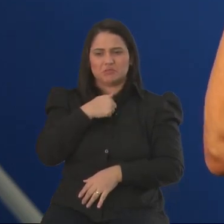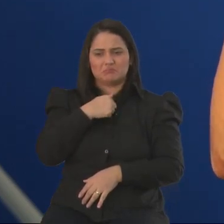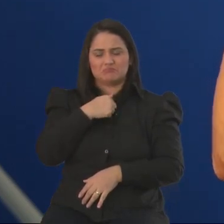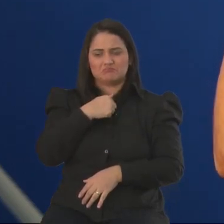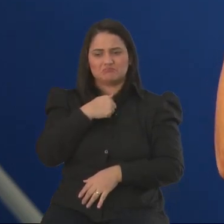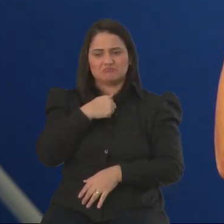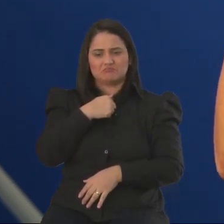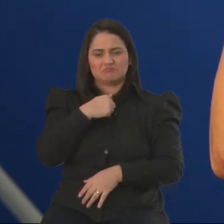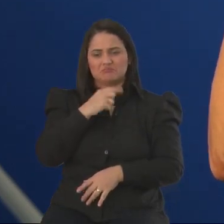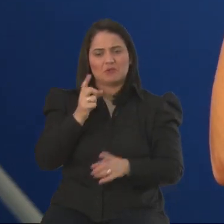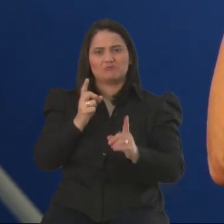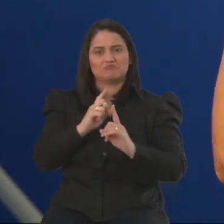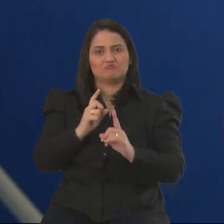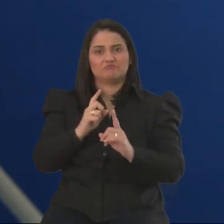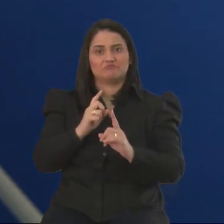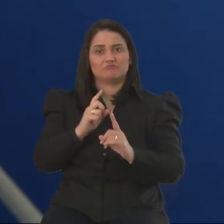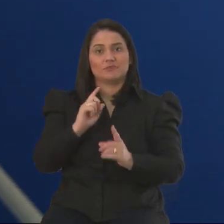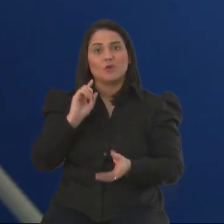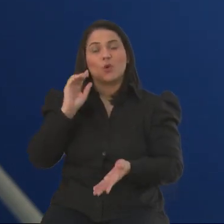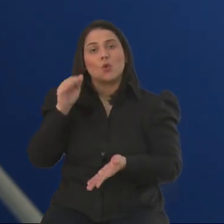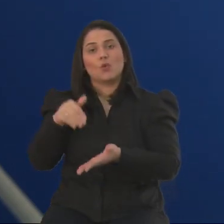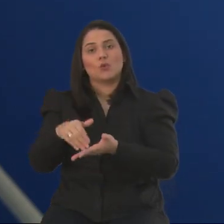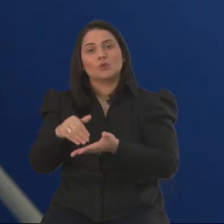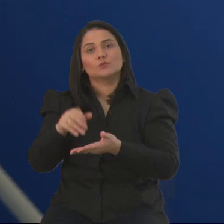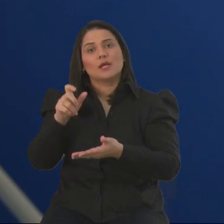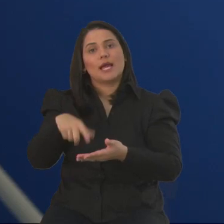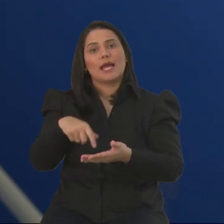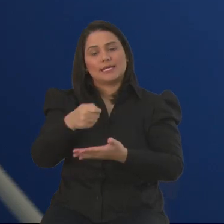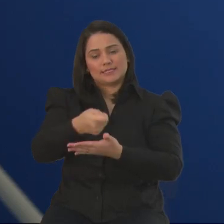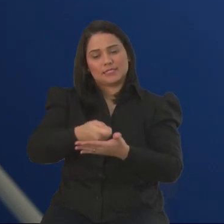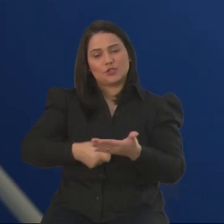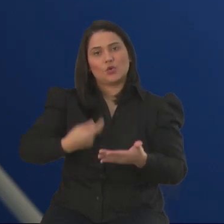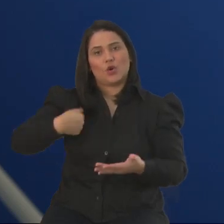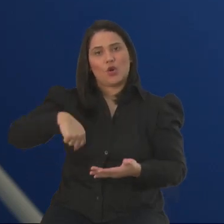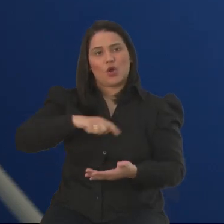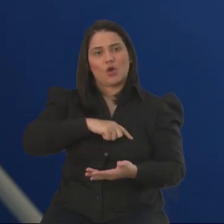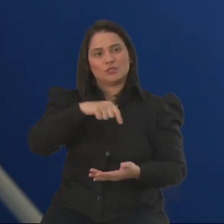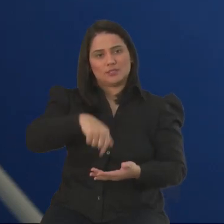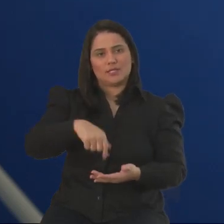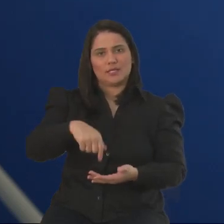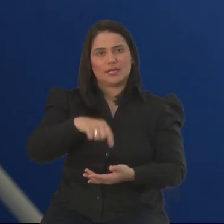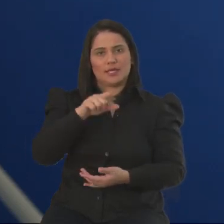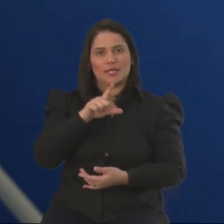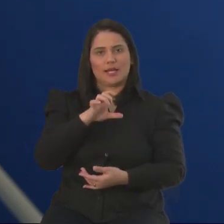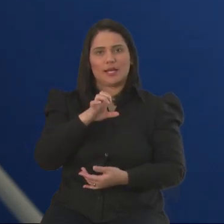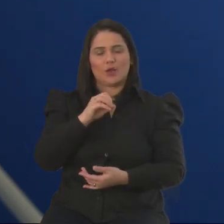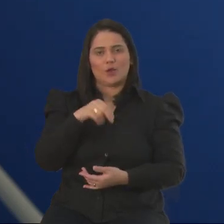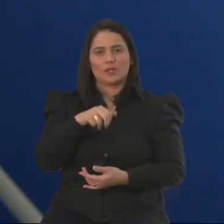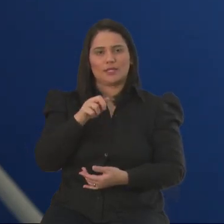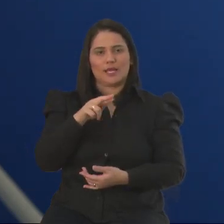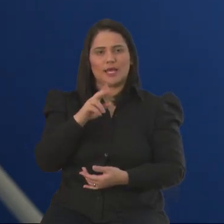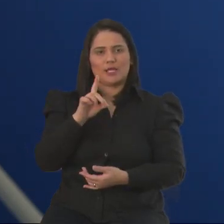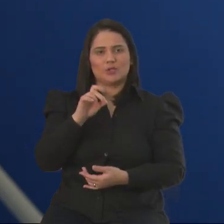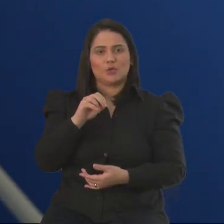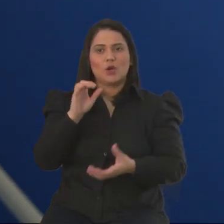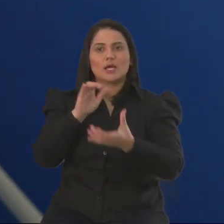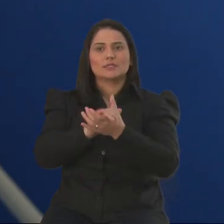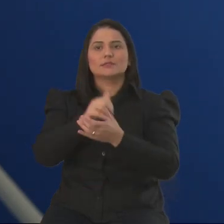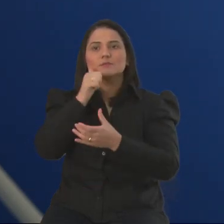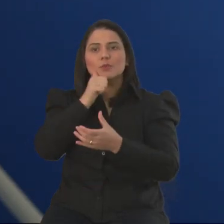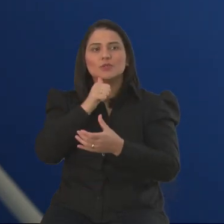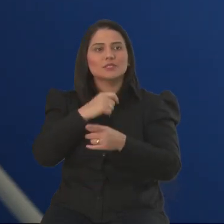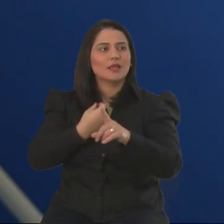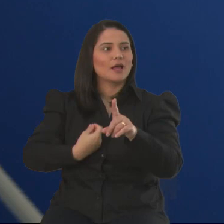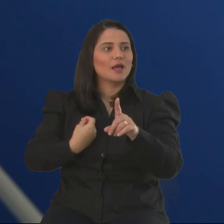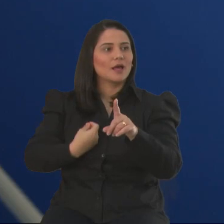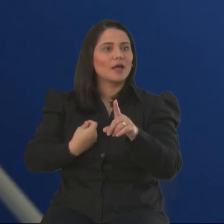escritor nosso aqui, o Leonardo Craveiro, que tem uma sensibilidade ímpar. A esposa dele está aqui, a Keila. Keila, você está